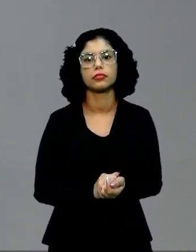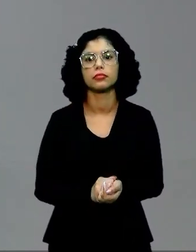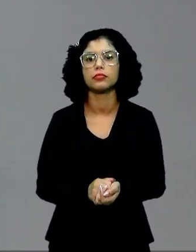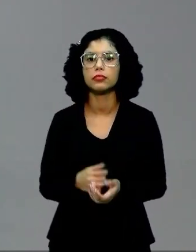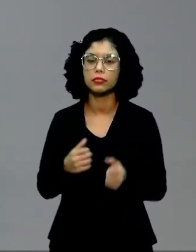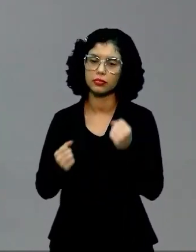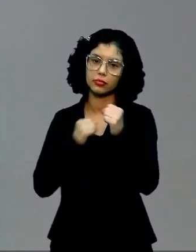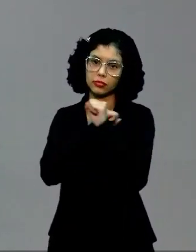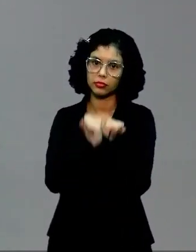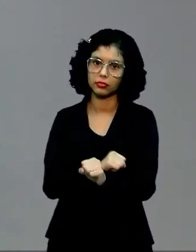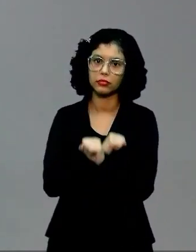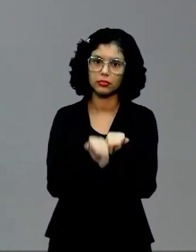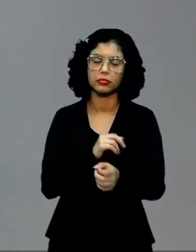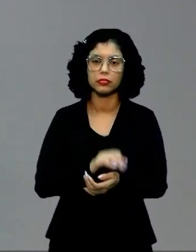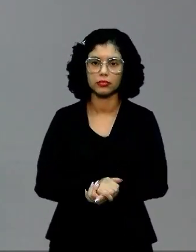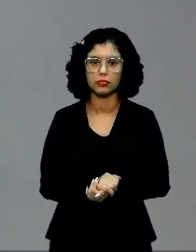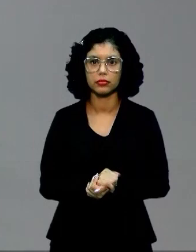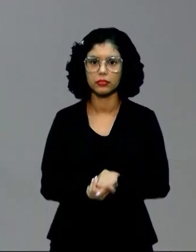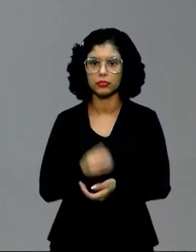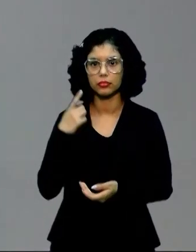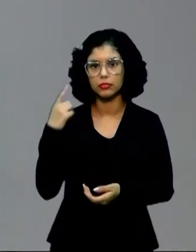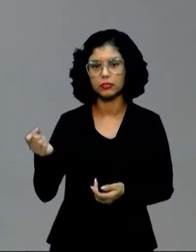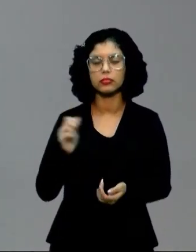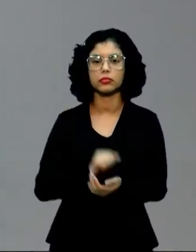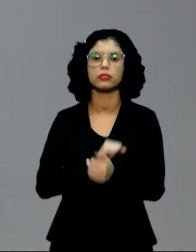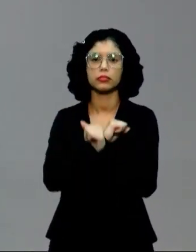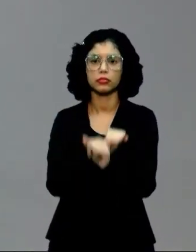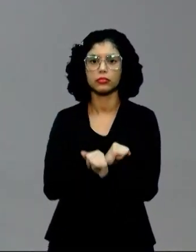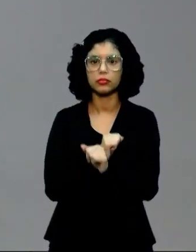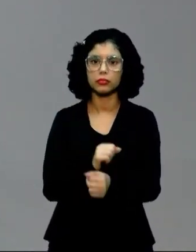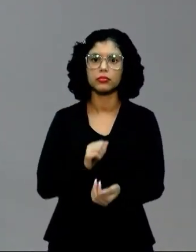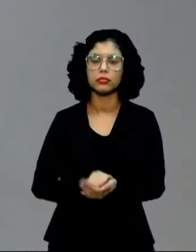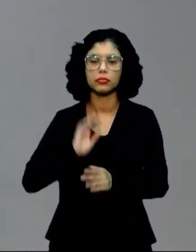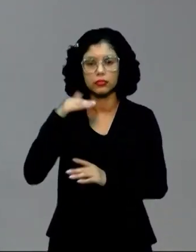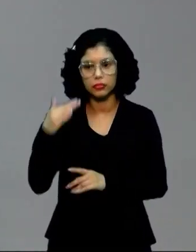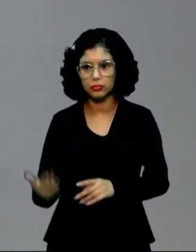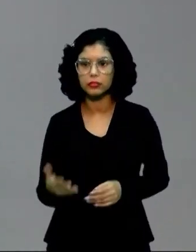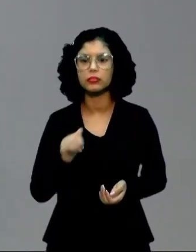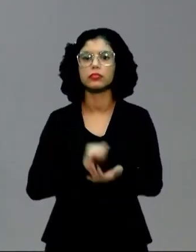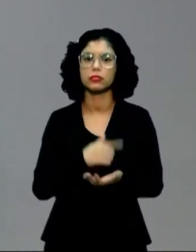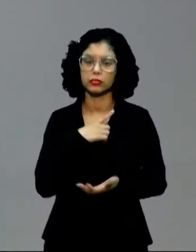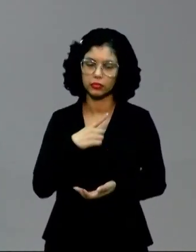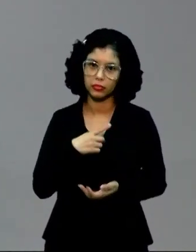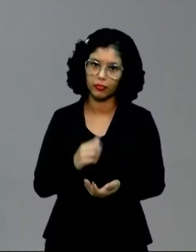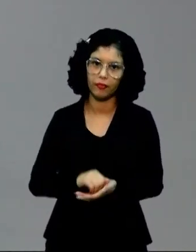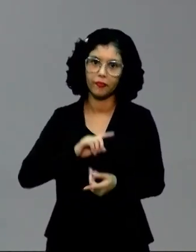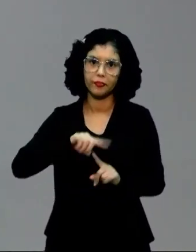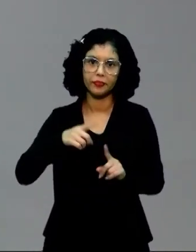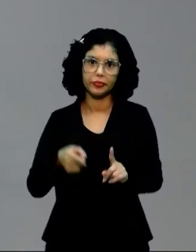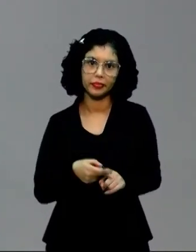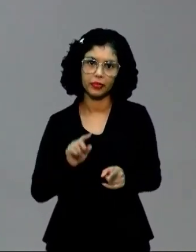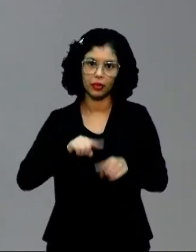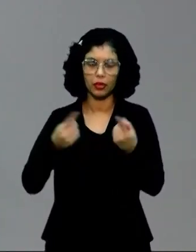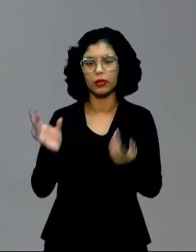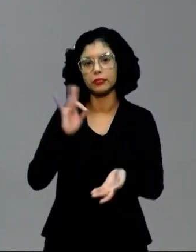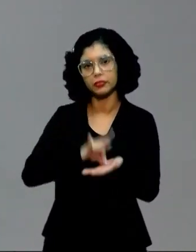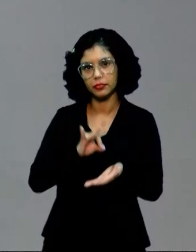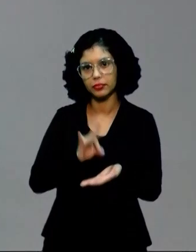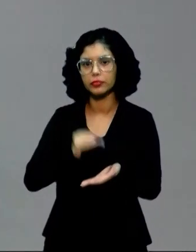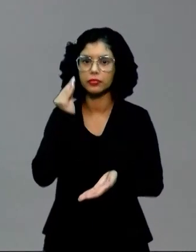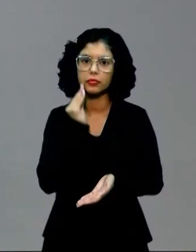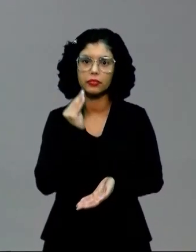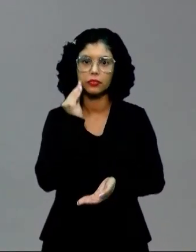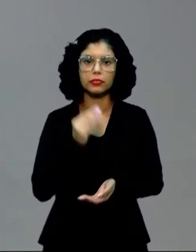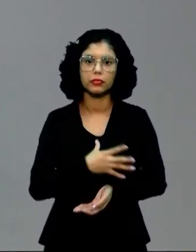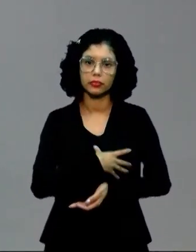a prenda, que ela vai ser escrava dele, vai servir, que tenha misericórdia, que ela está grávida. Mas na tentativa de salvar